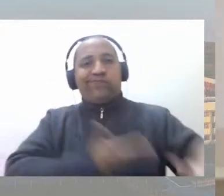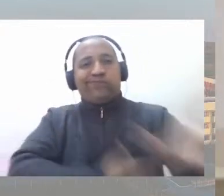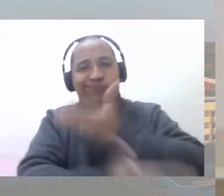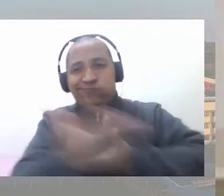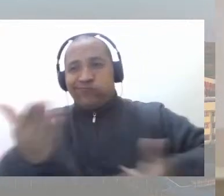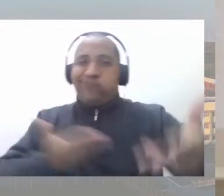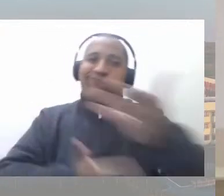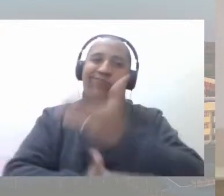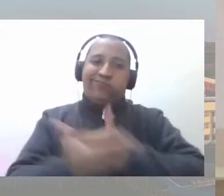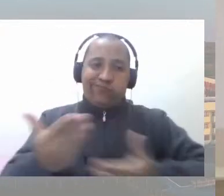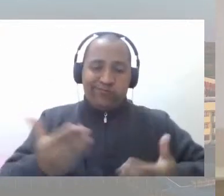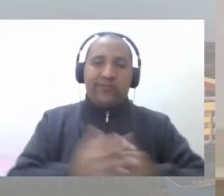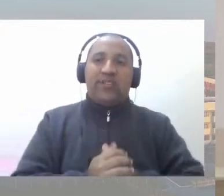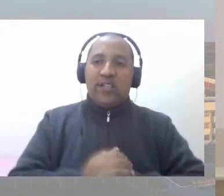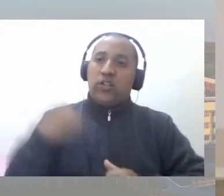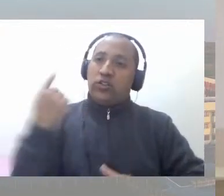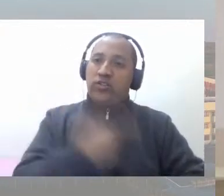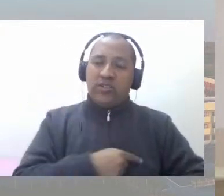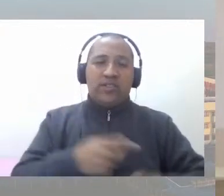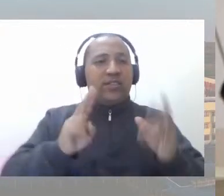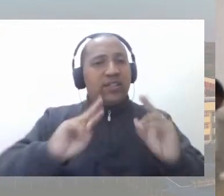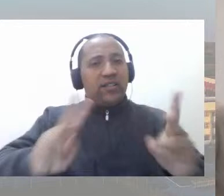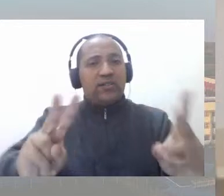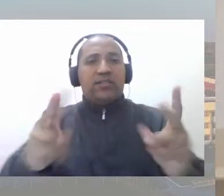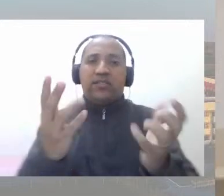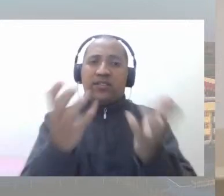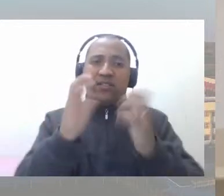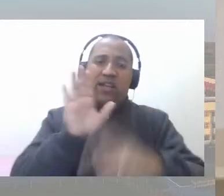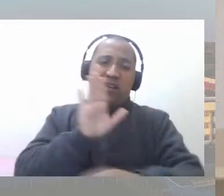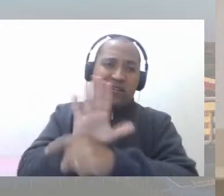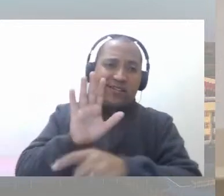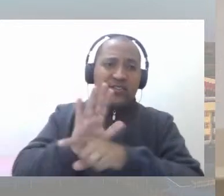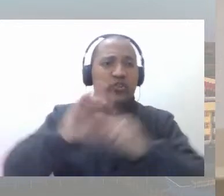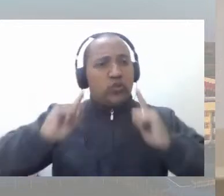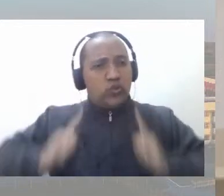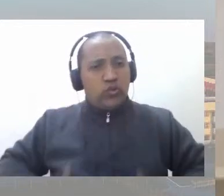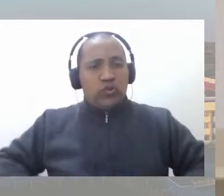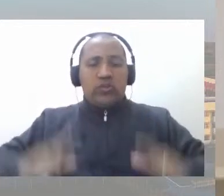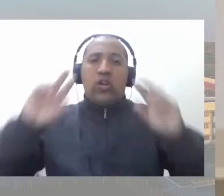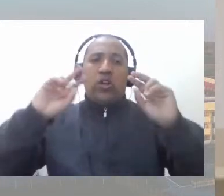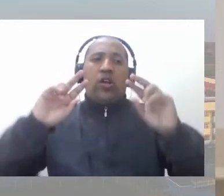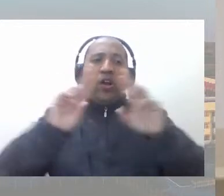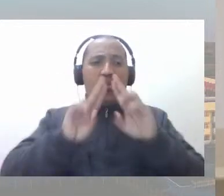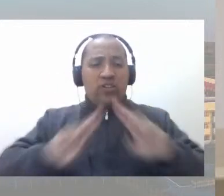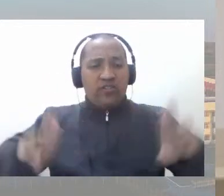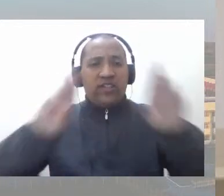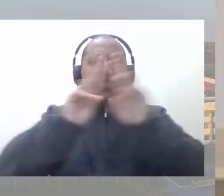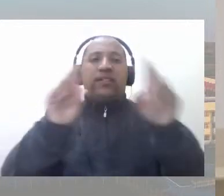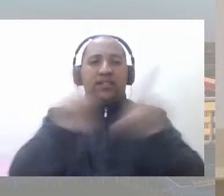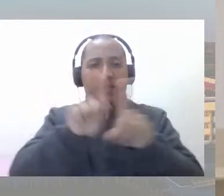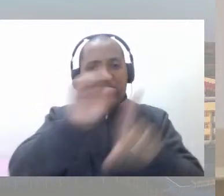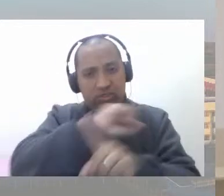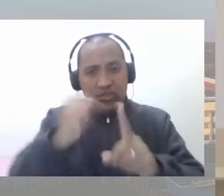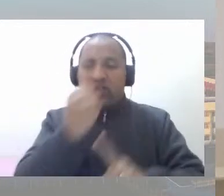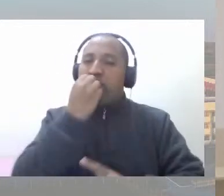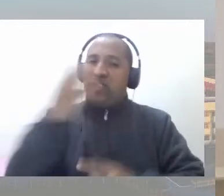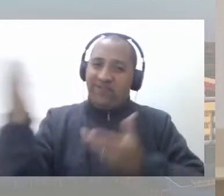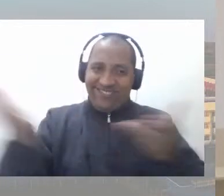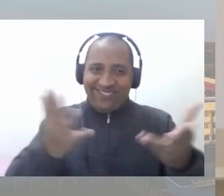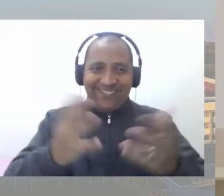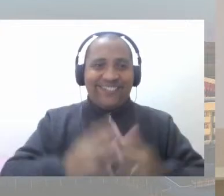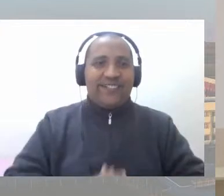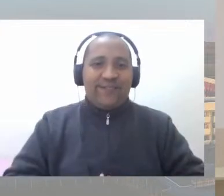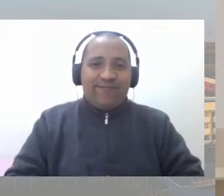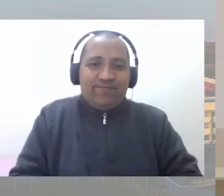traga, como a gente sempre espera, contribuições, né, para a gestão, para a universidade como um todo e para a sociedade. Tá? Seja muito bem-vindo.